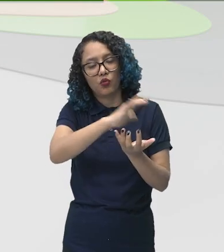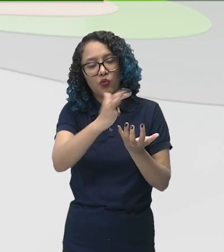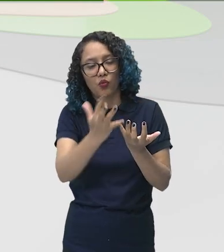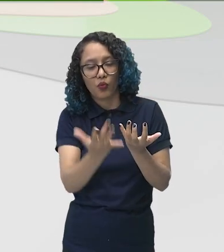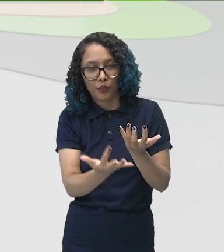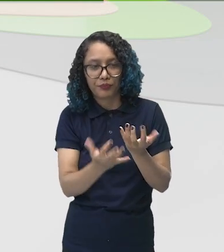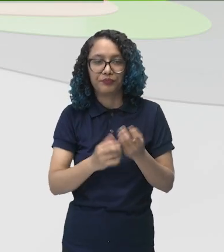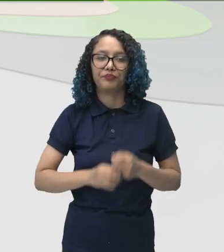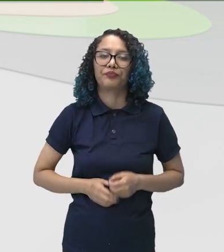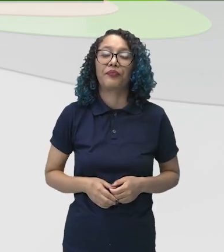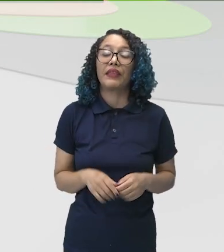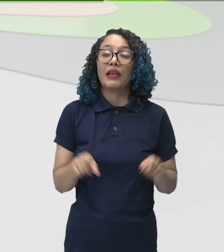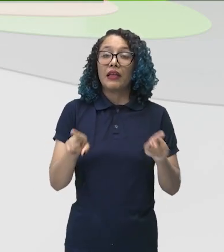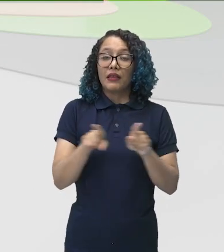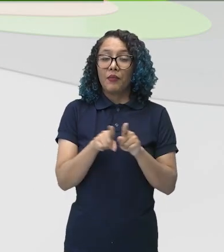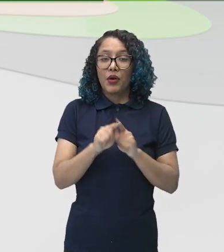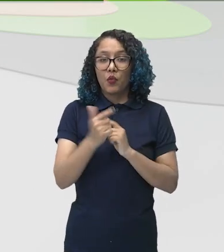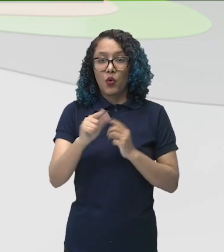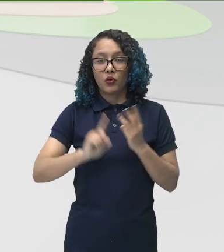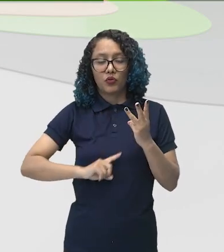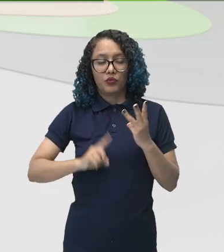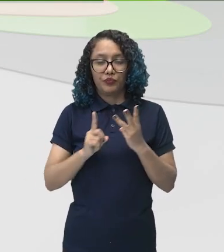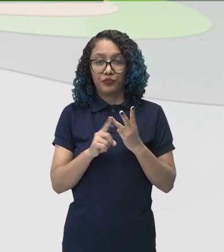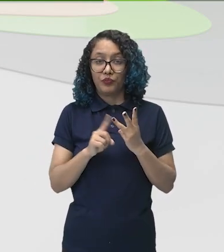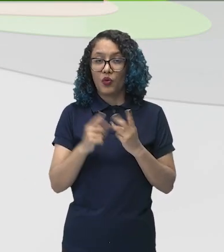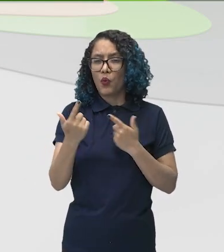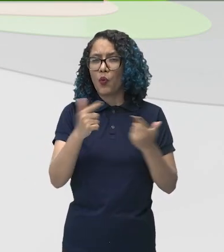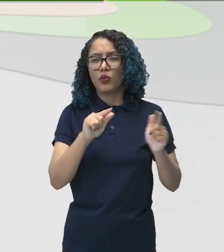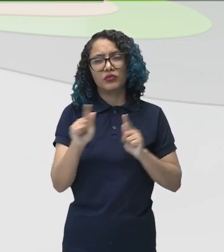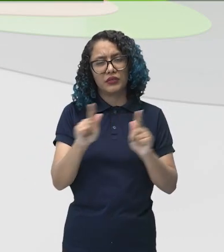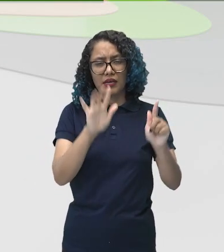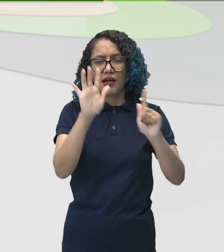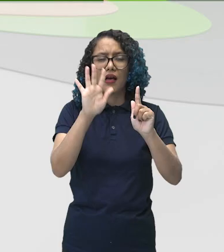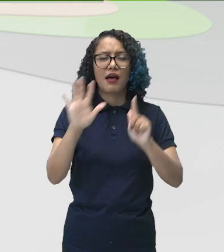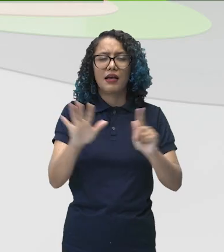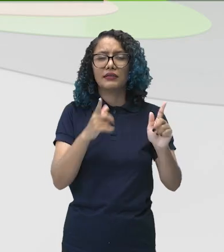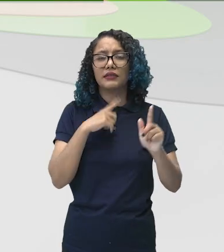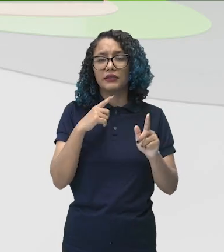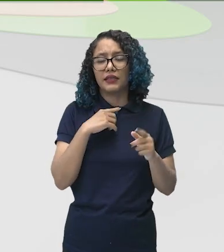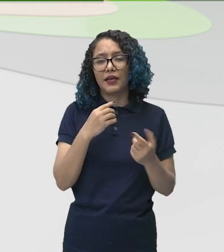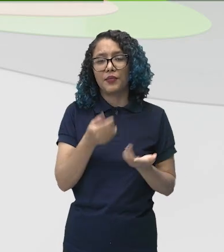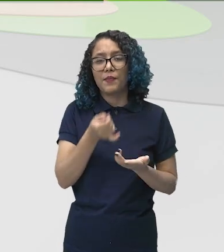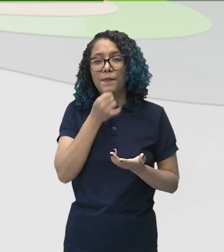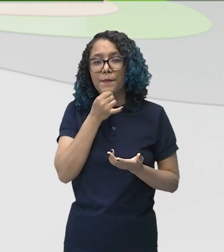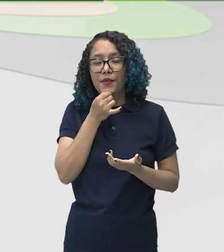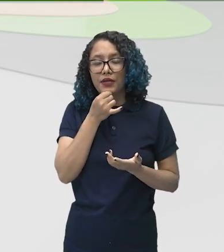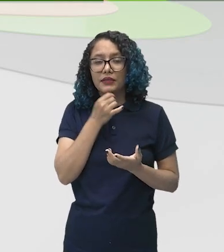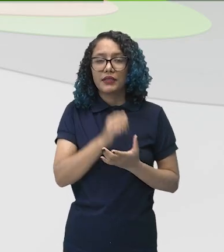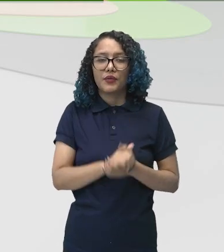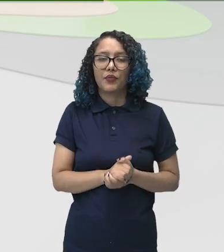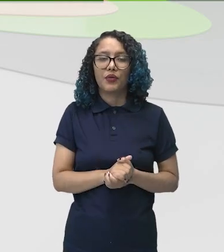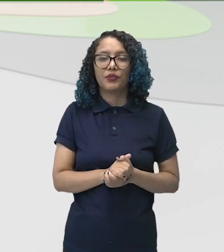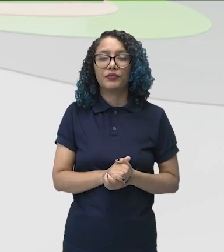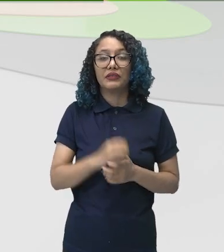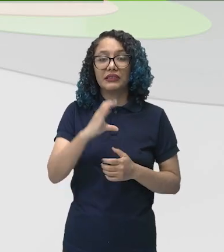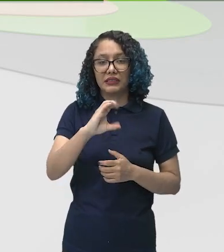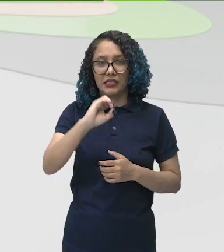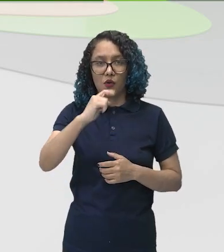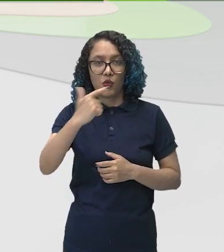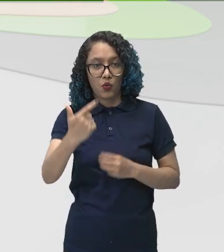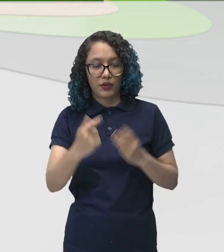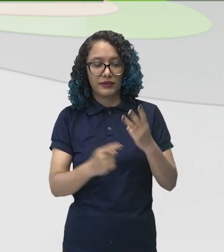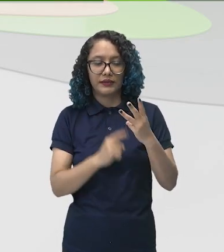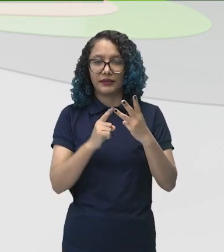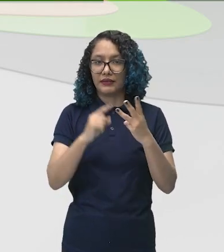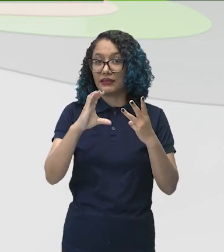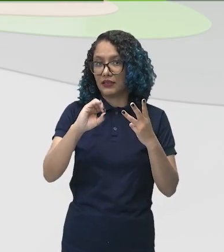terrestre. Além disso, nós temos a presença de outros gases, como seguem listados, né? Além do dióxido de